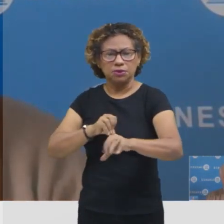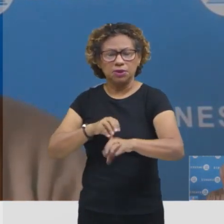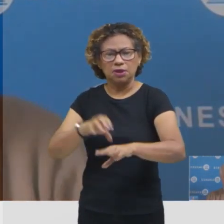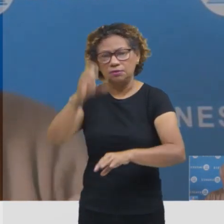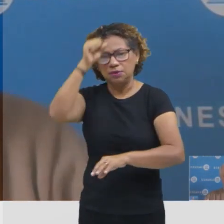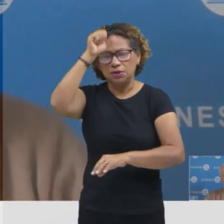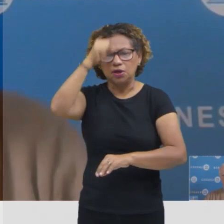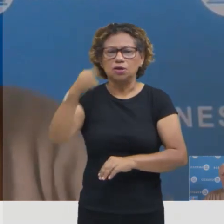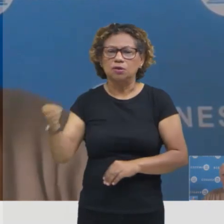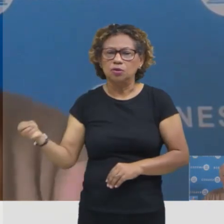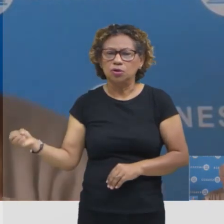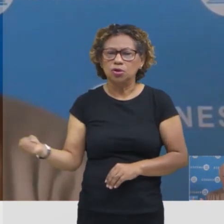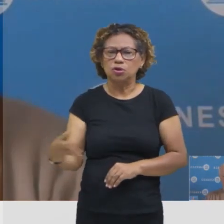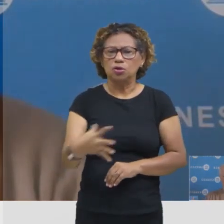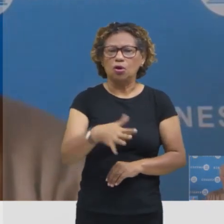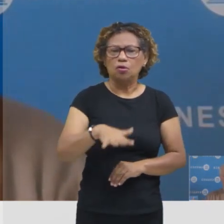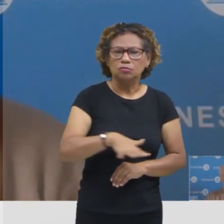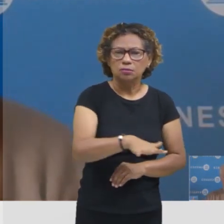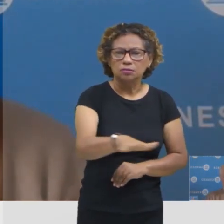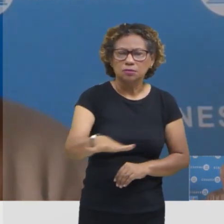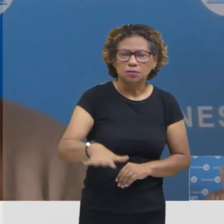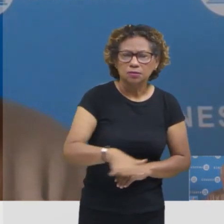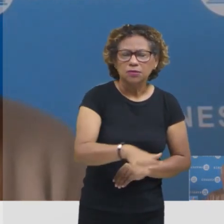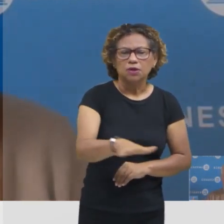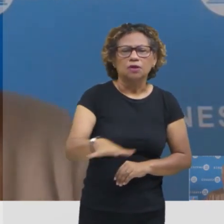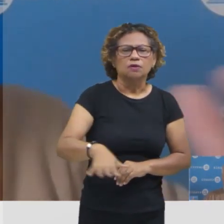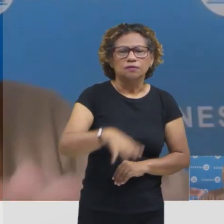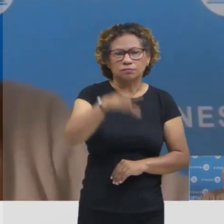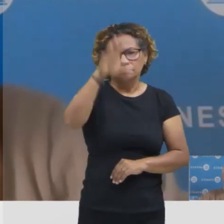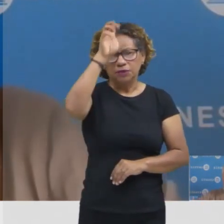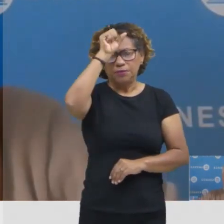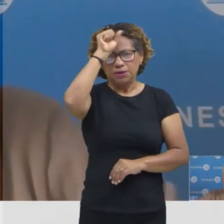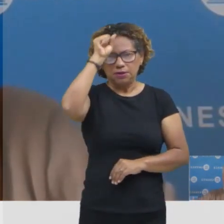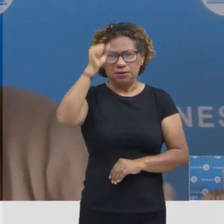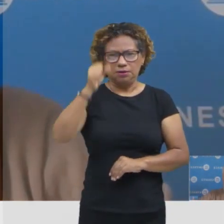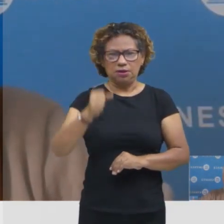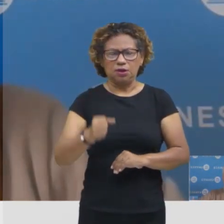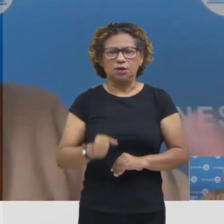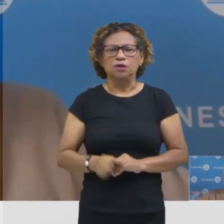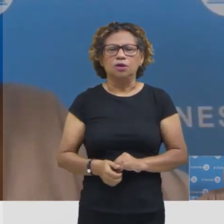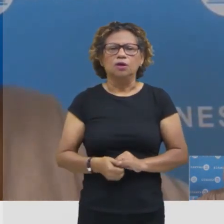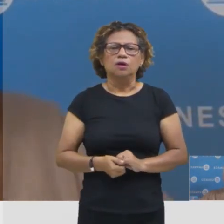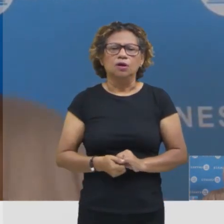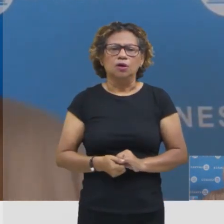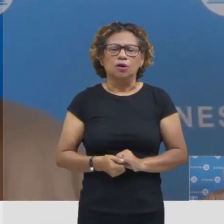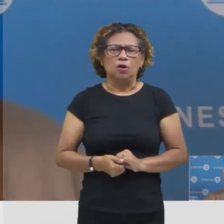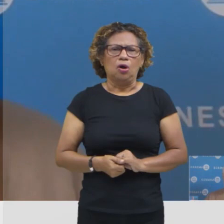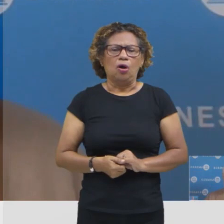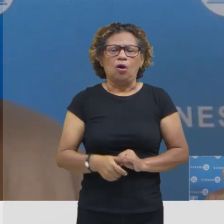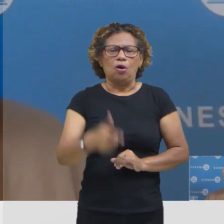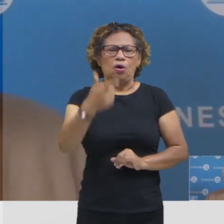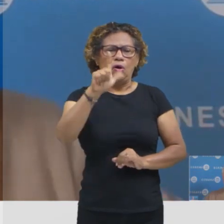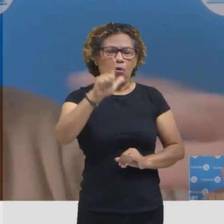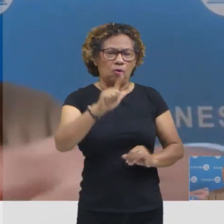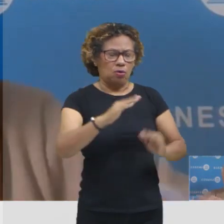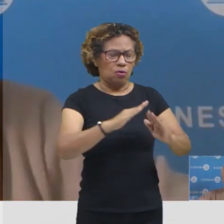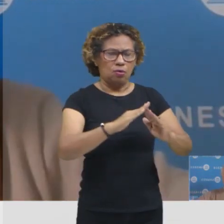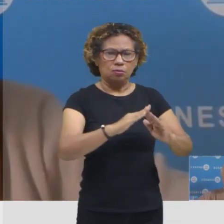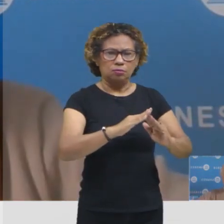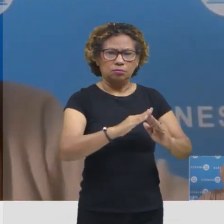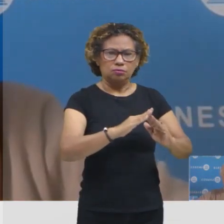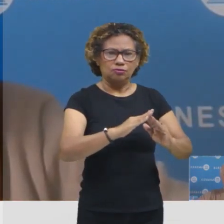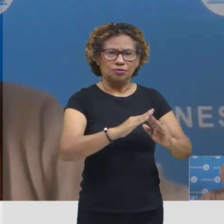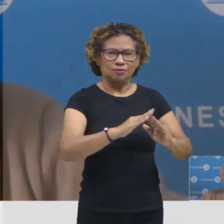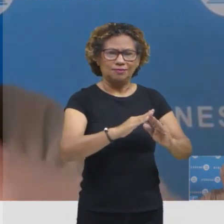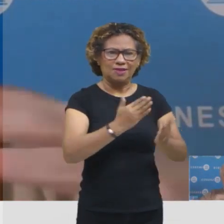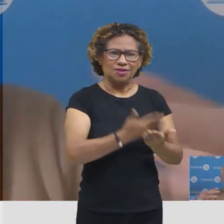ambientes educativos, novos ambientes de aprendizagem, uns na escola, outros fora da escola,